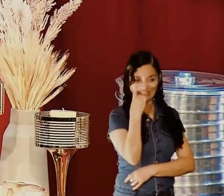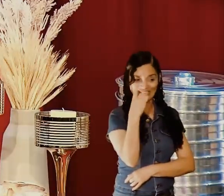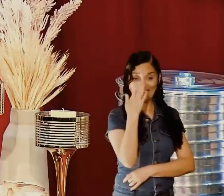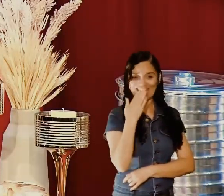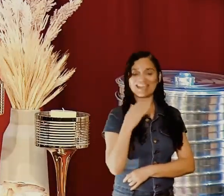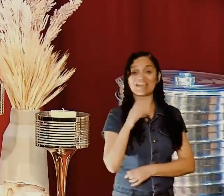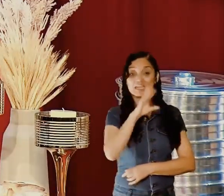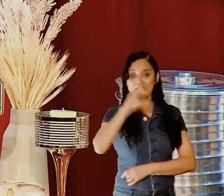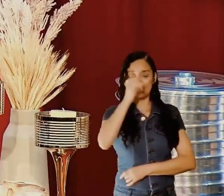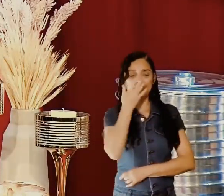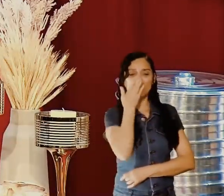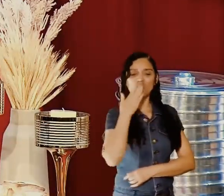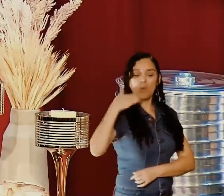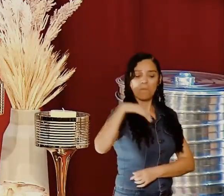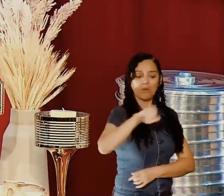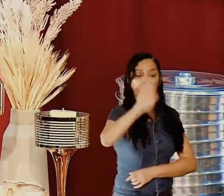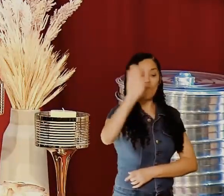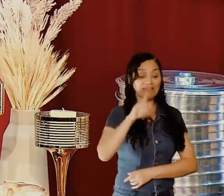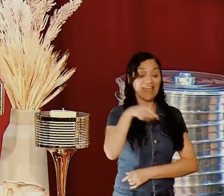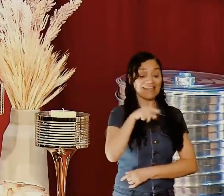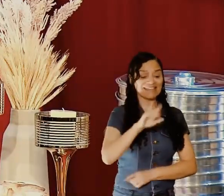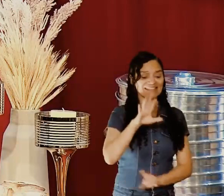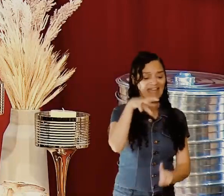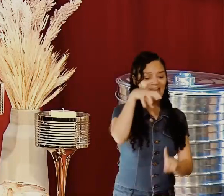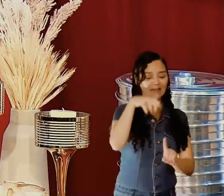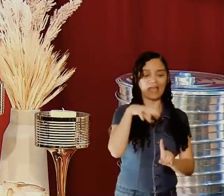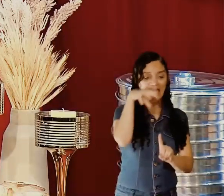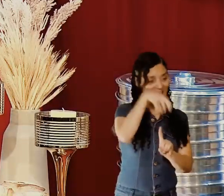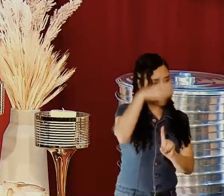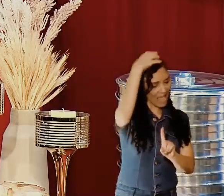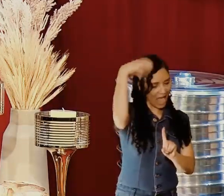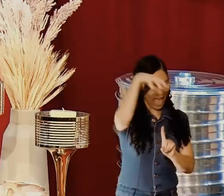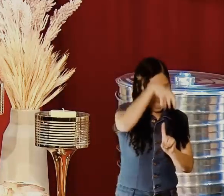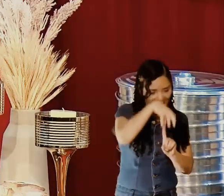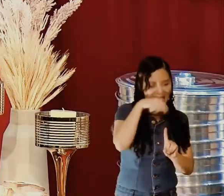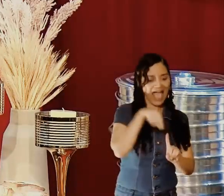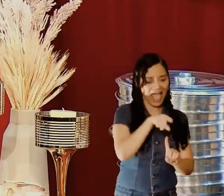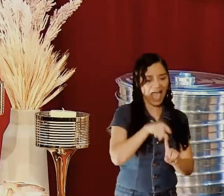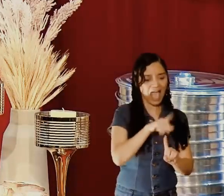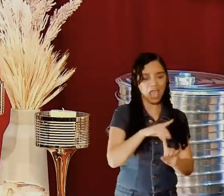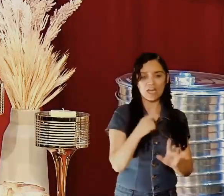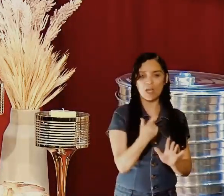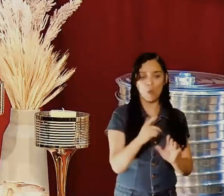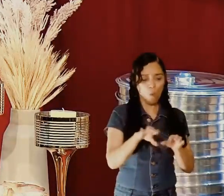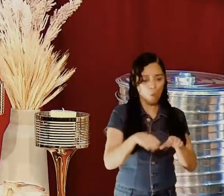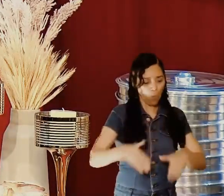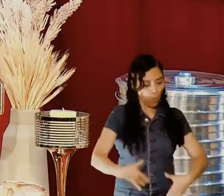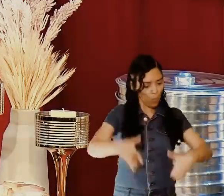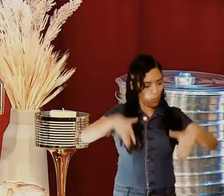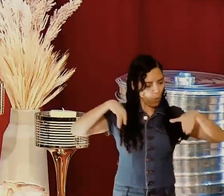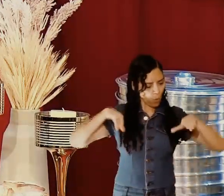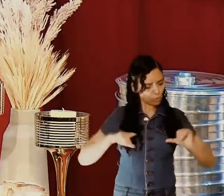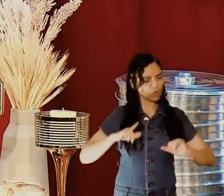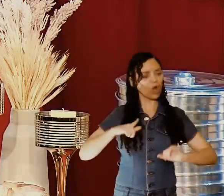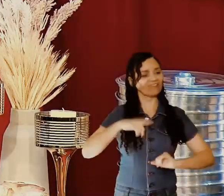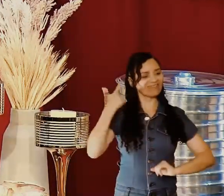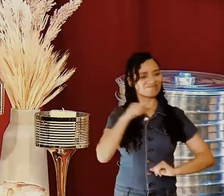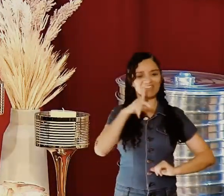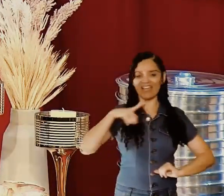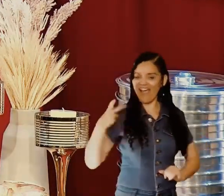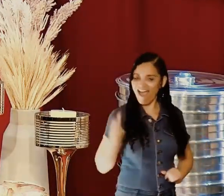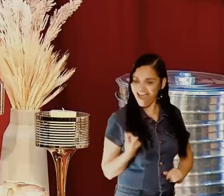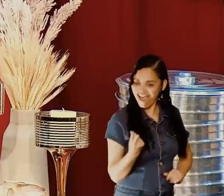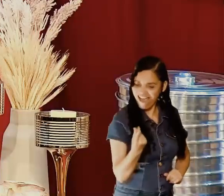Jesus. Não será apenas um livramento das ameaças que o povo de Israel sofria e passava contra outros povos,